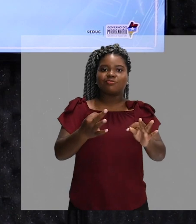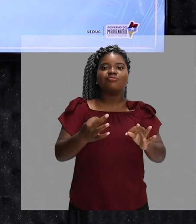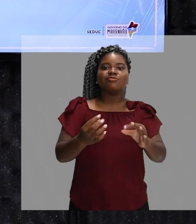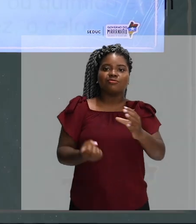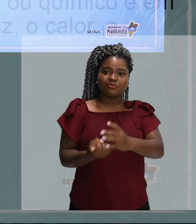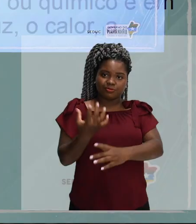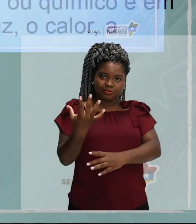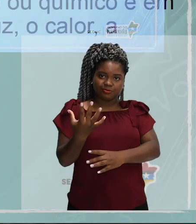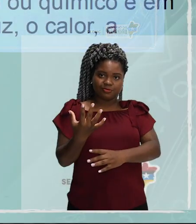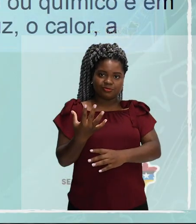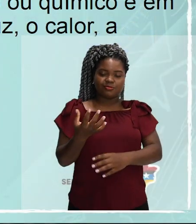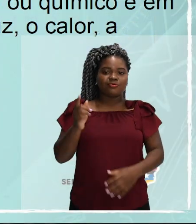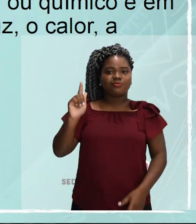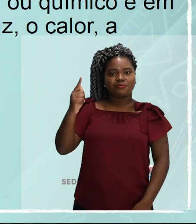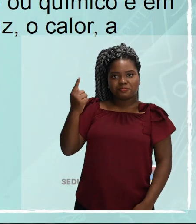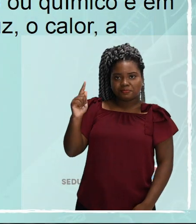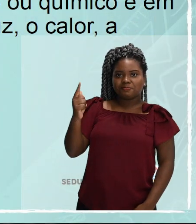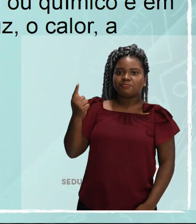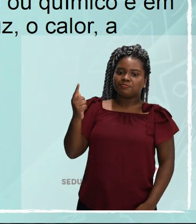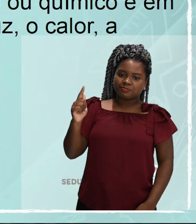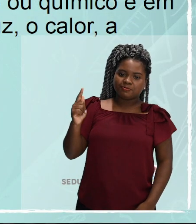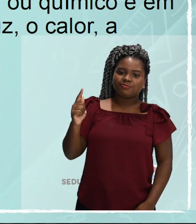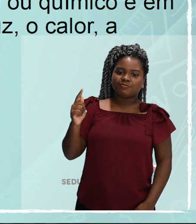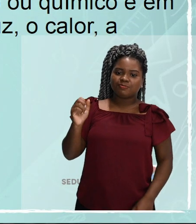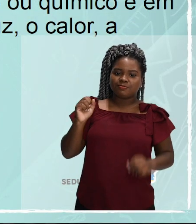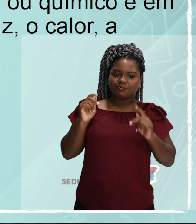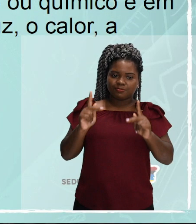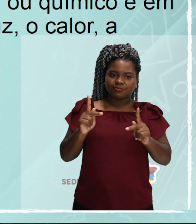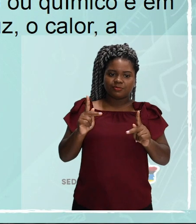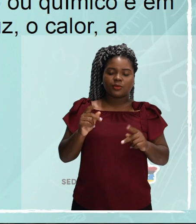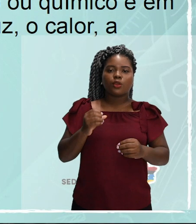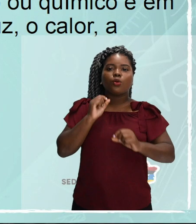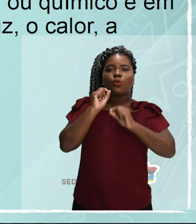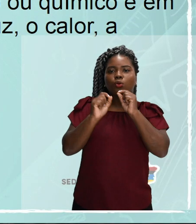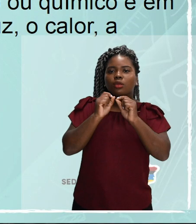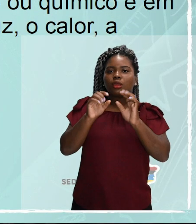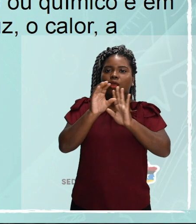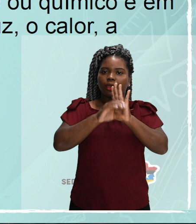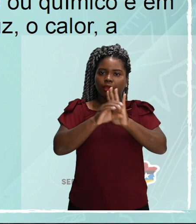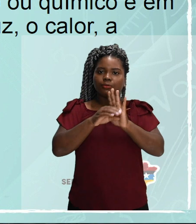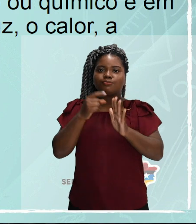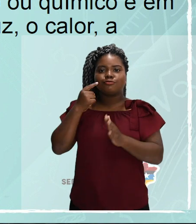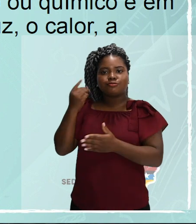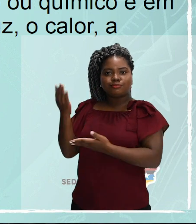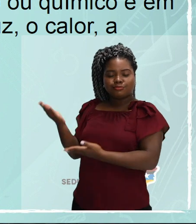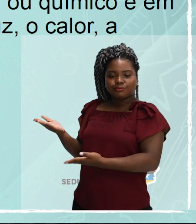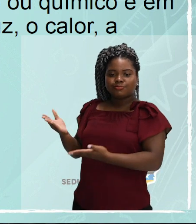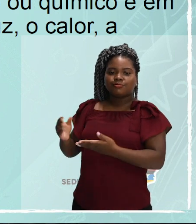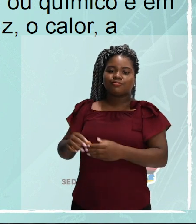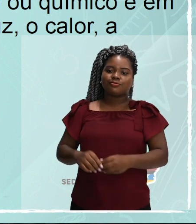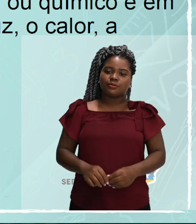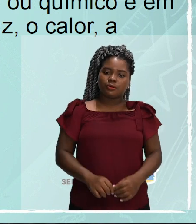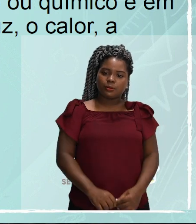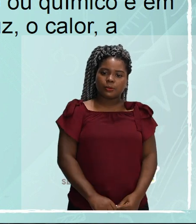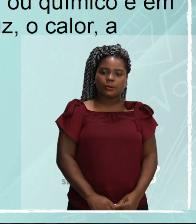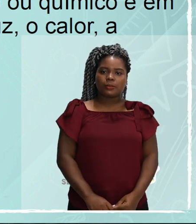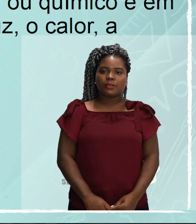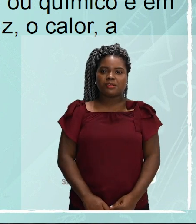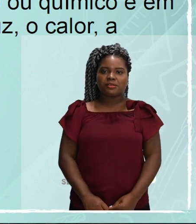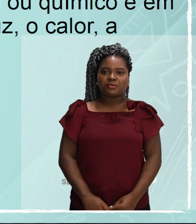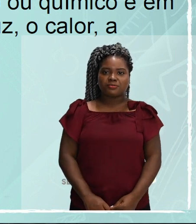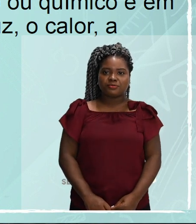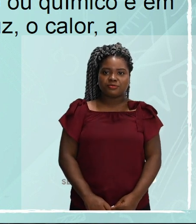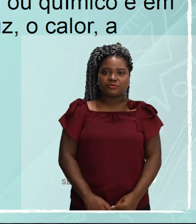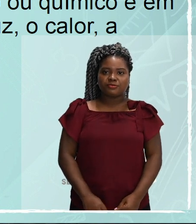remoto? Sensoriamento remoto consiste em um conjunto de técnicas de captação e registro de imagens à